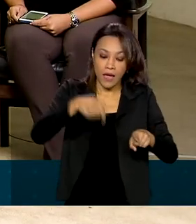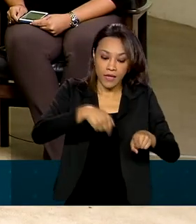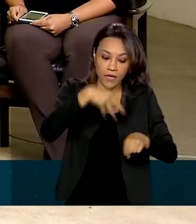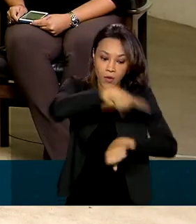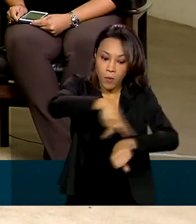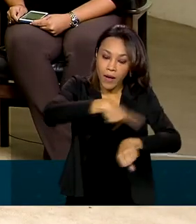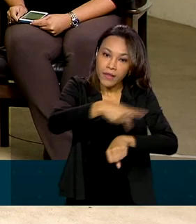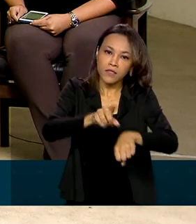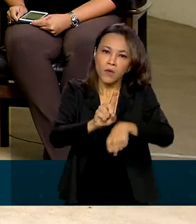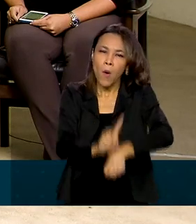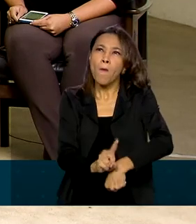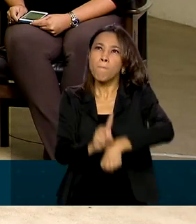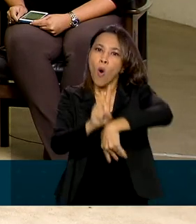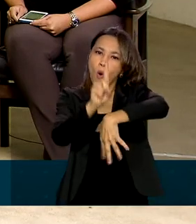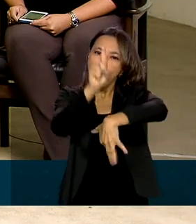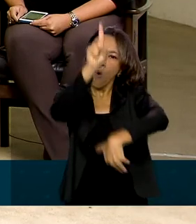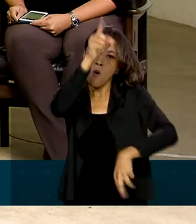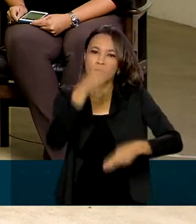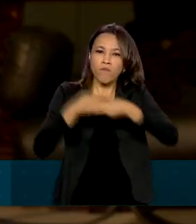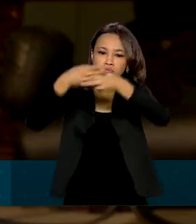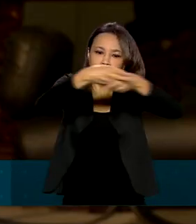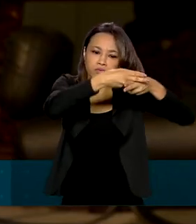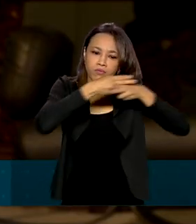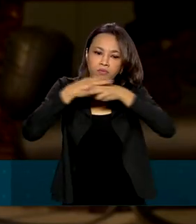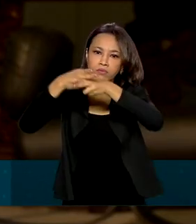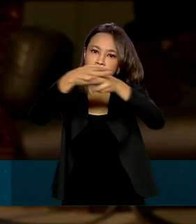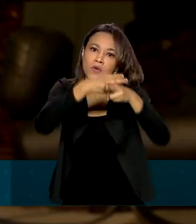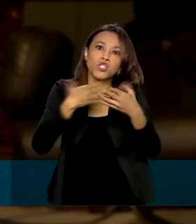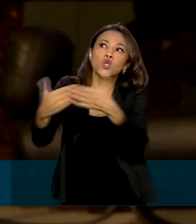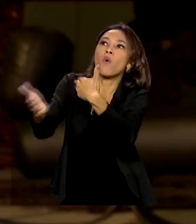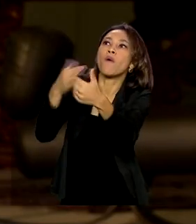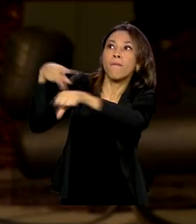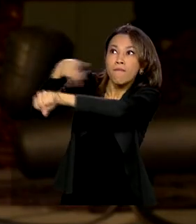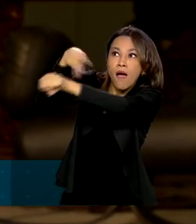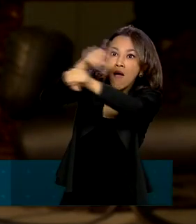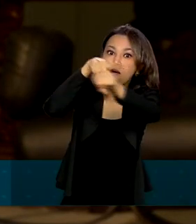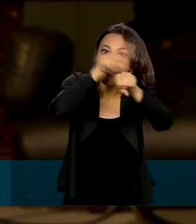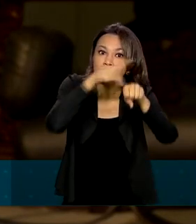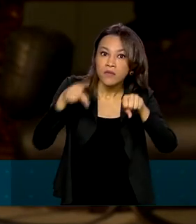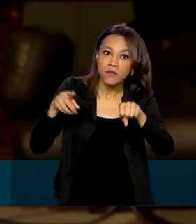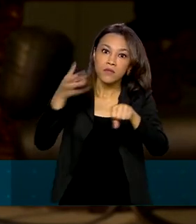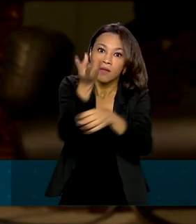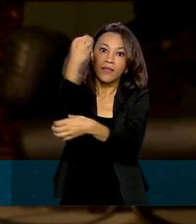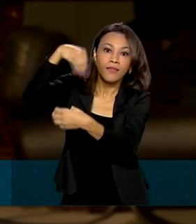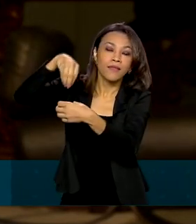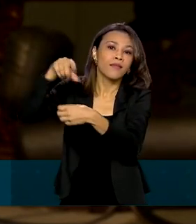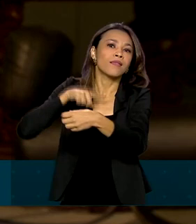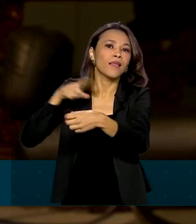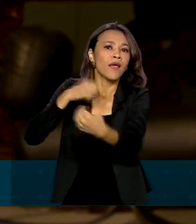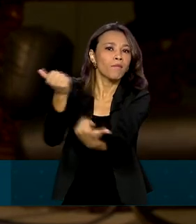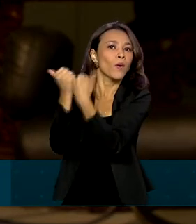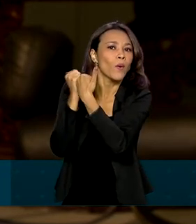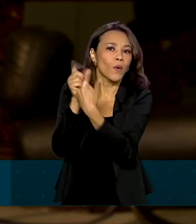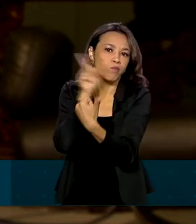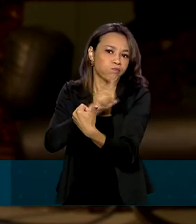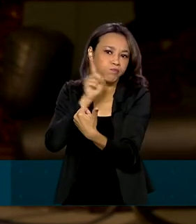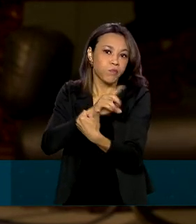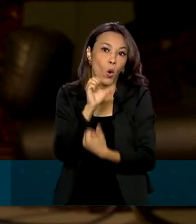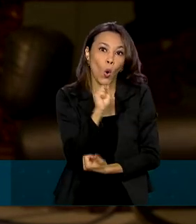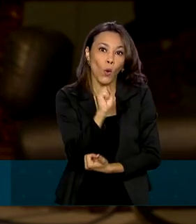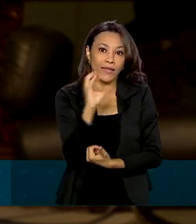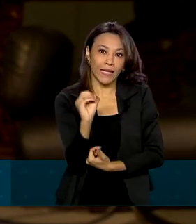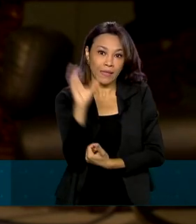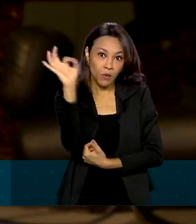foguetes e satélites comercialmente de qualquer país que tenha qualquer componente americano. E 80% desses foguetes e